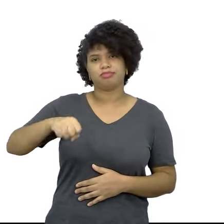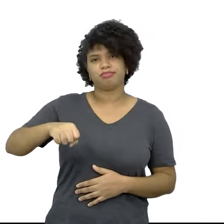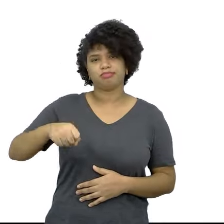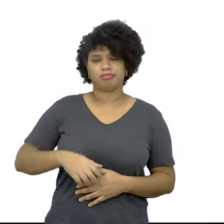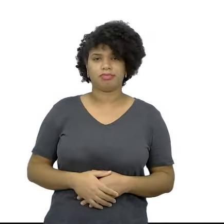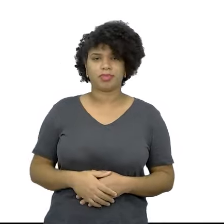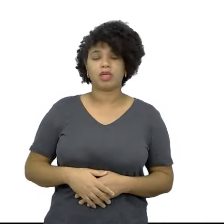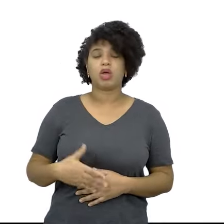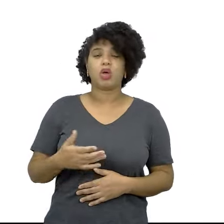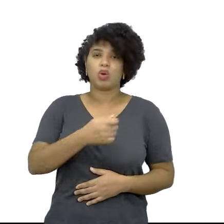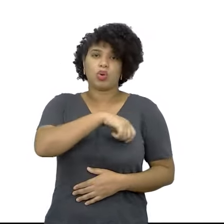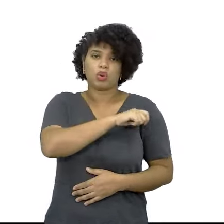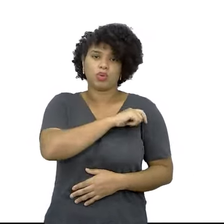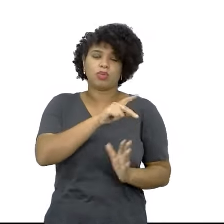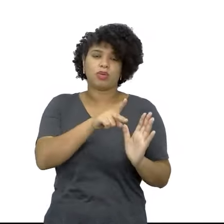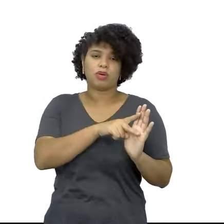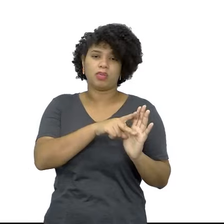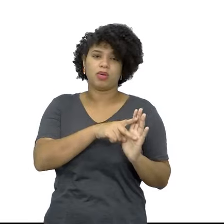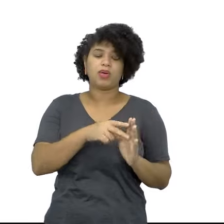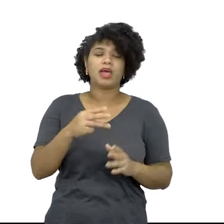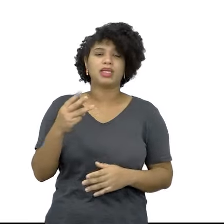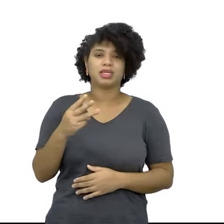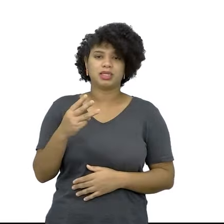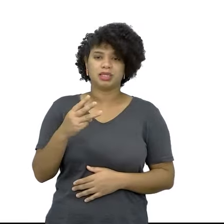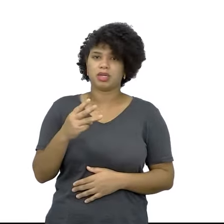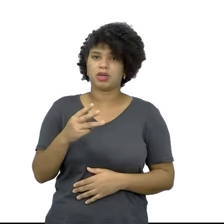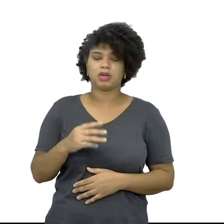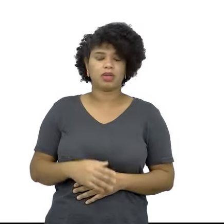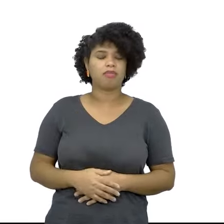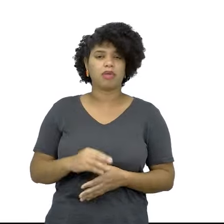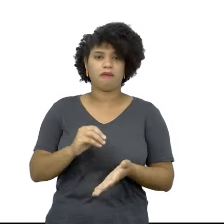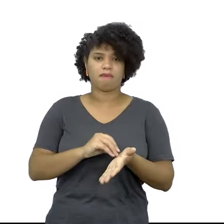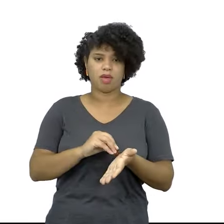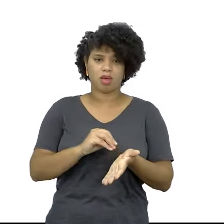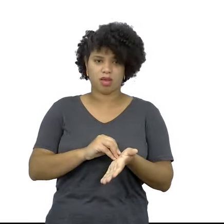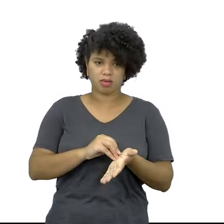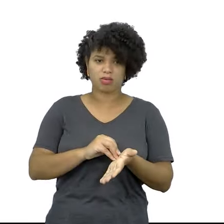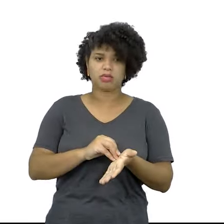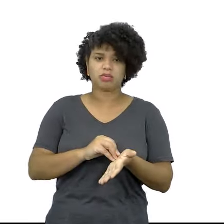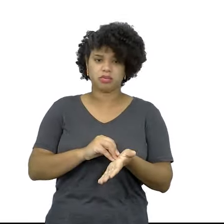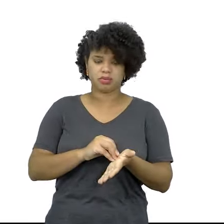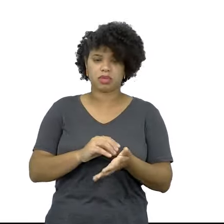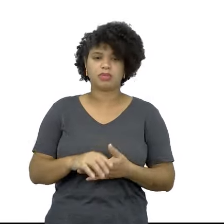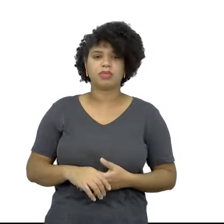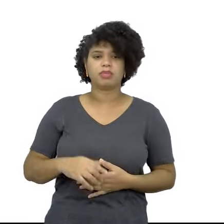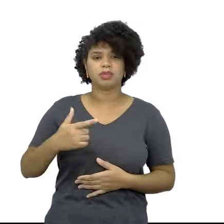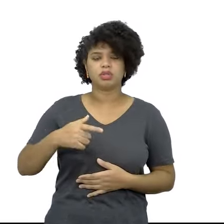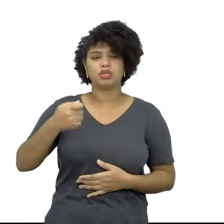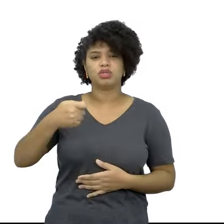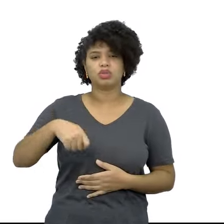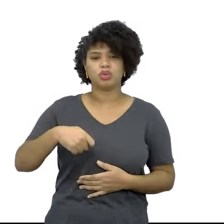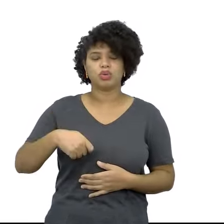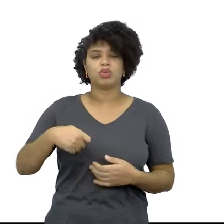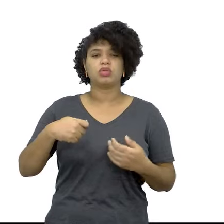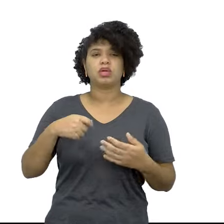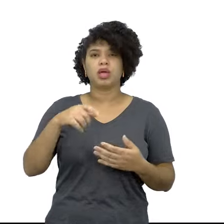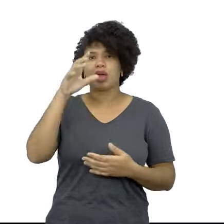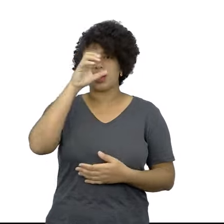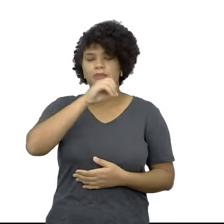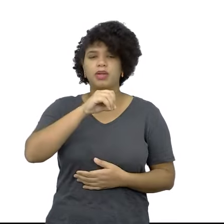os estudantes do terceiro ano que ainda não se alfabetizaram, eles precisam ter as suas necessidades de